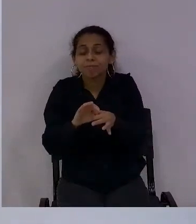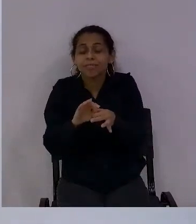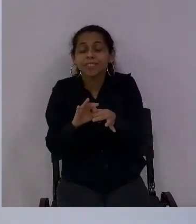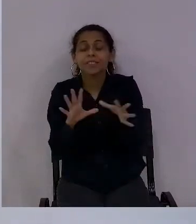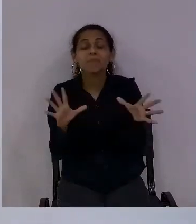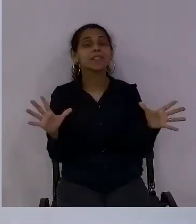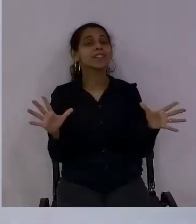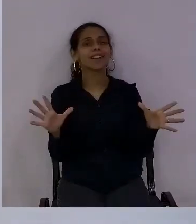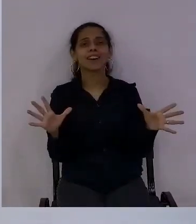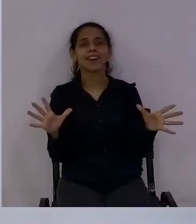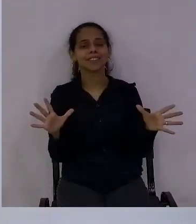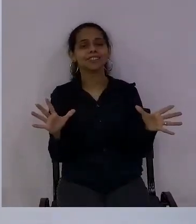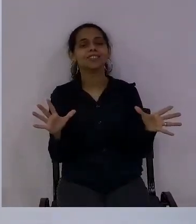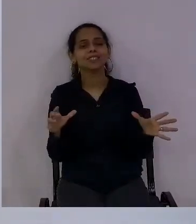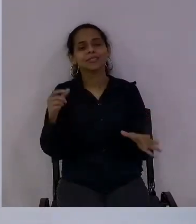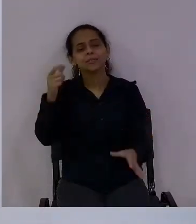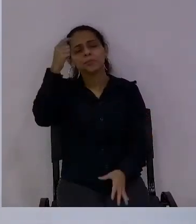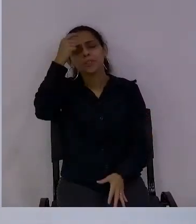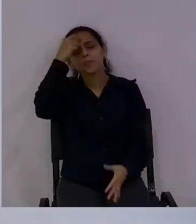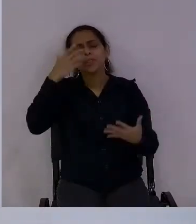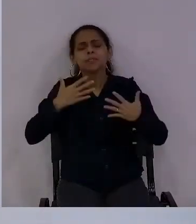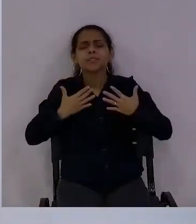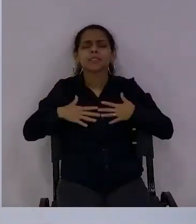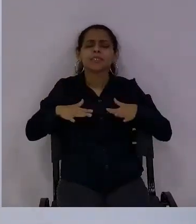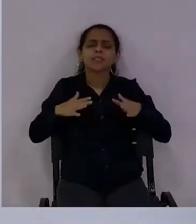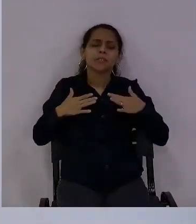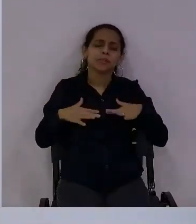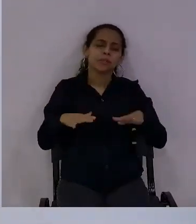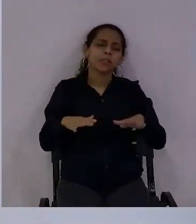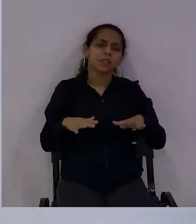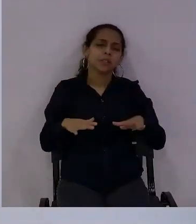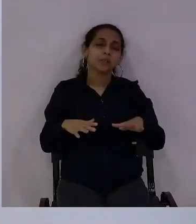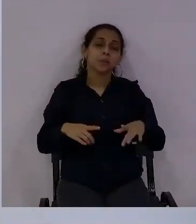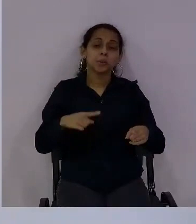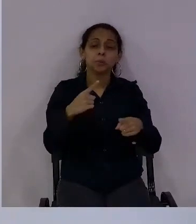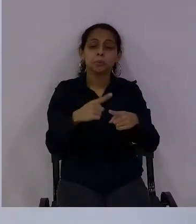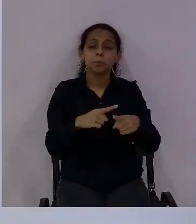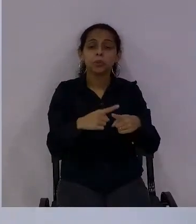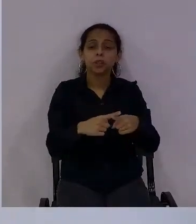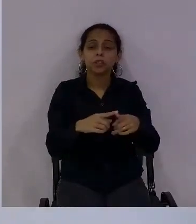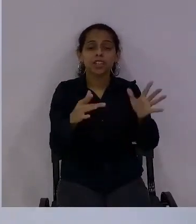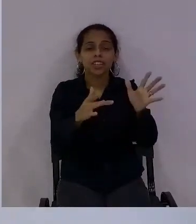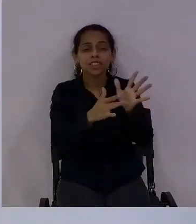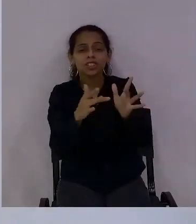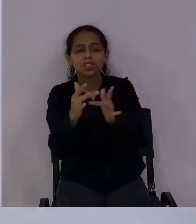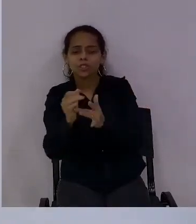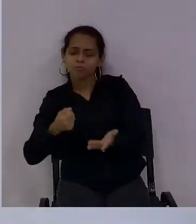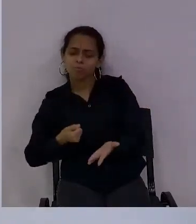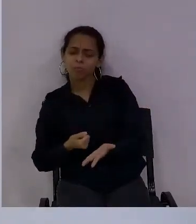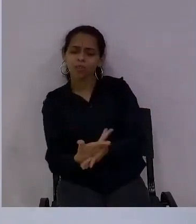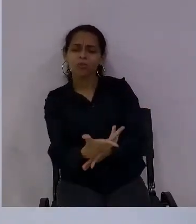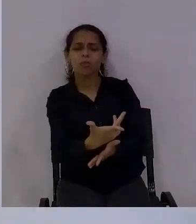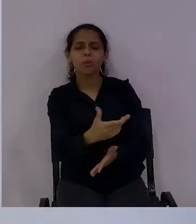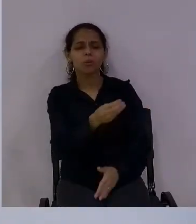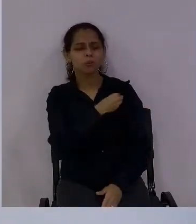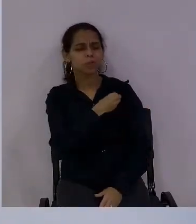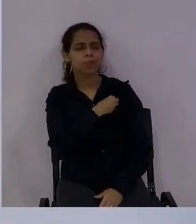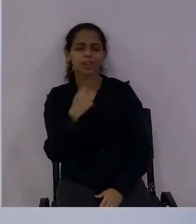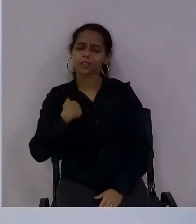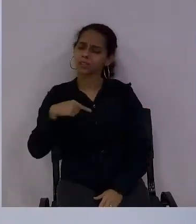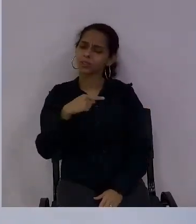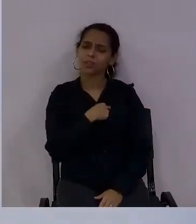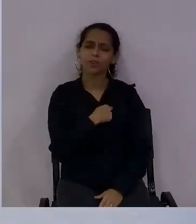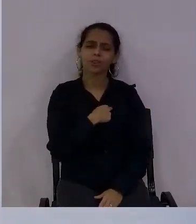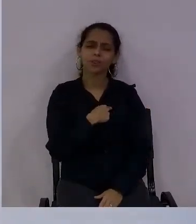da consciência tranquila, porque alguém pagou o preço e alguém satisfez a justiça de Deus.